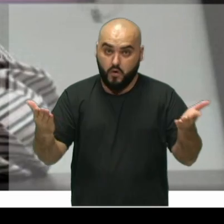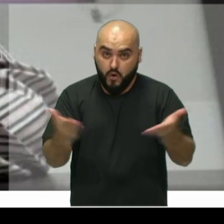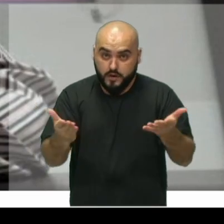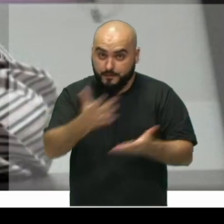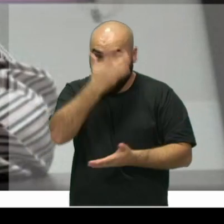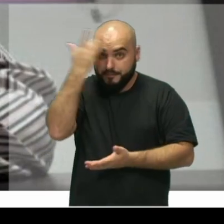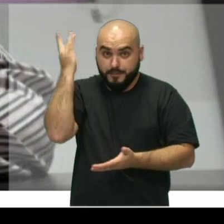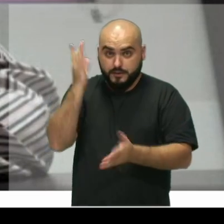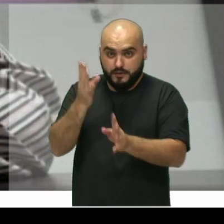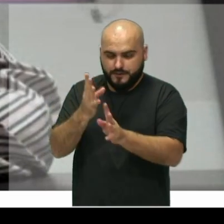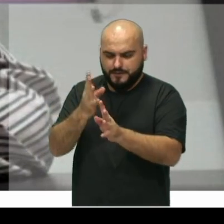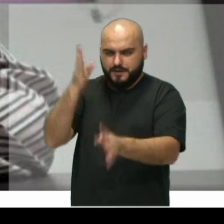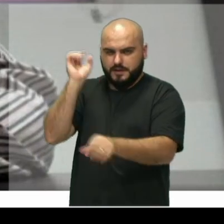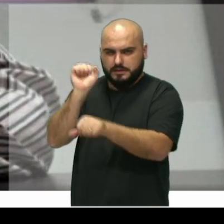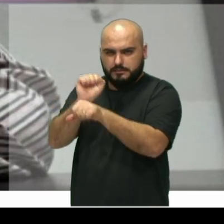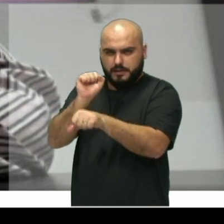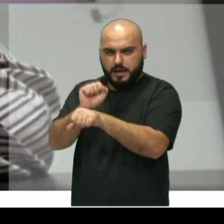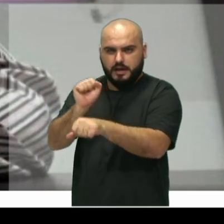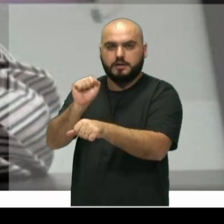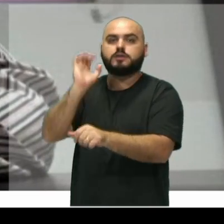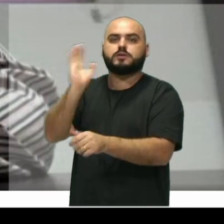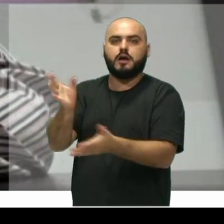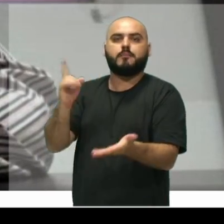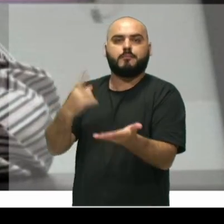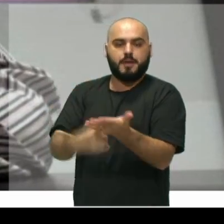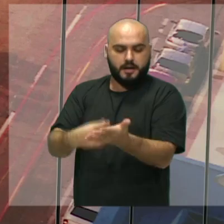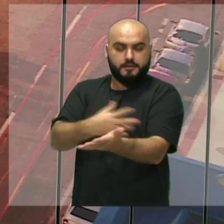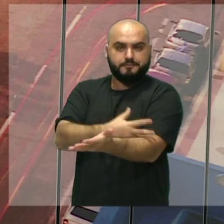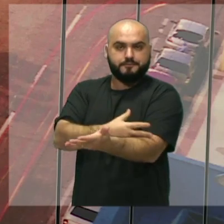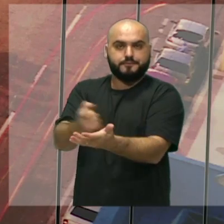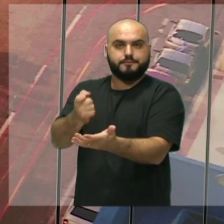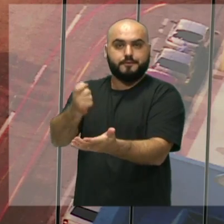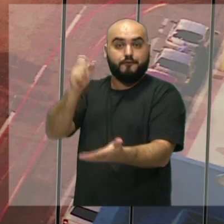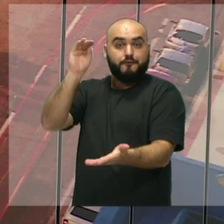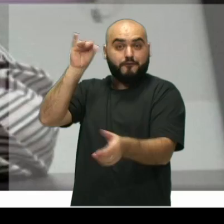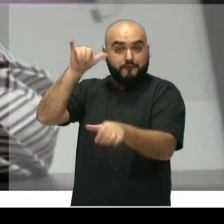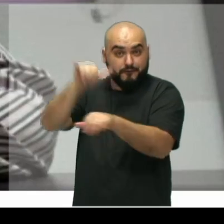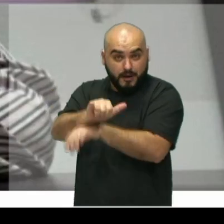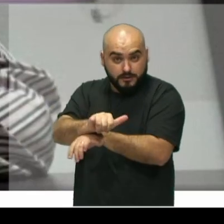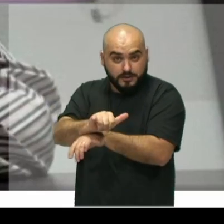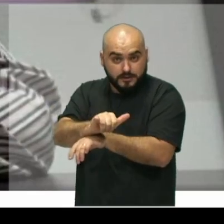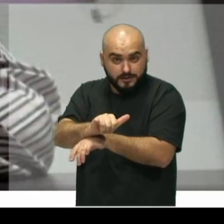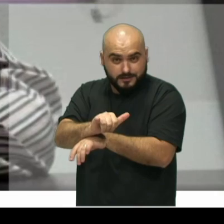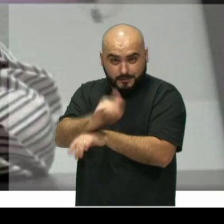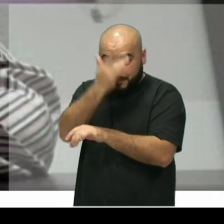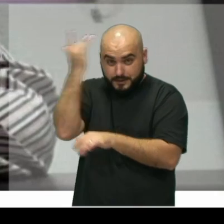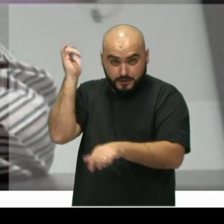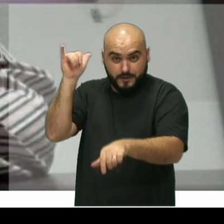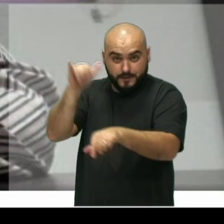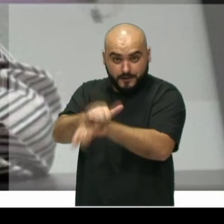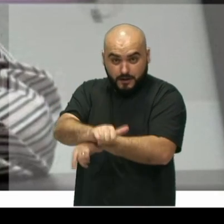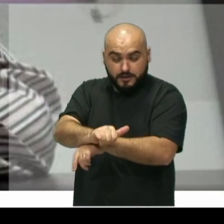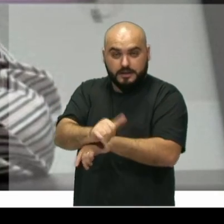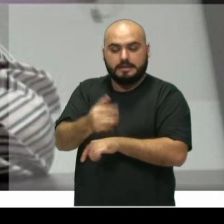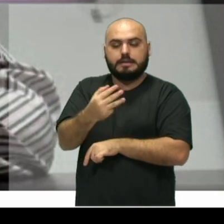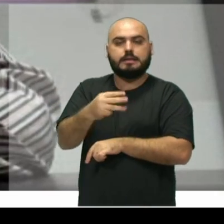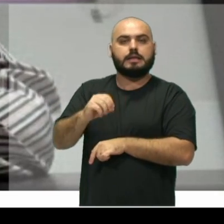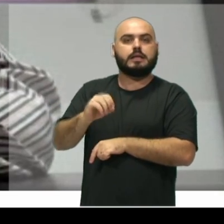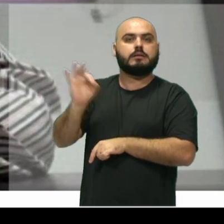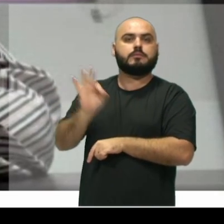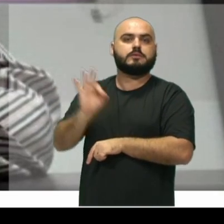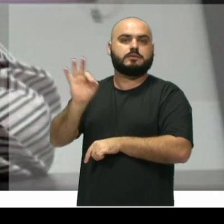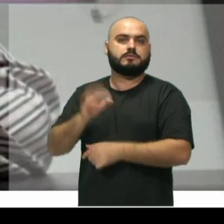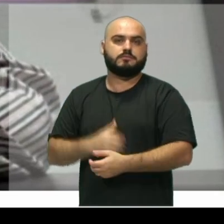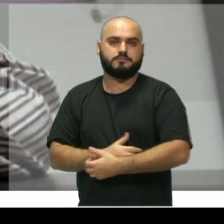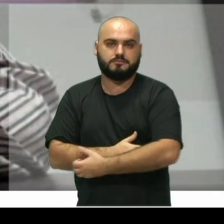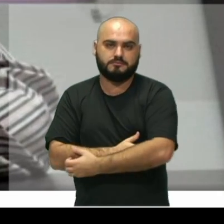faltam a esses exames, consultas, é muito grande, é 30%. Só que tudo que está agendado é pago. A